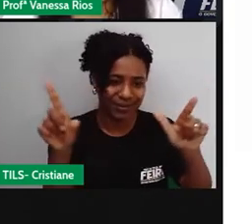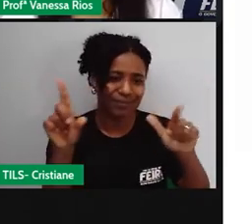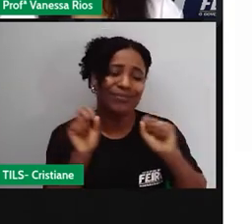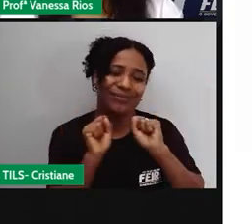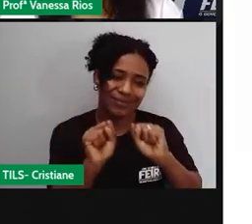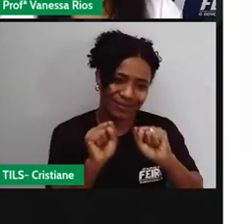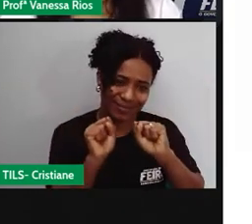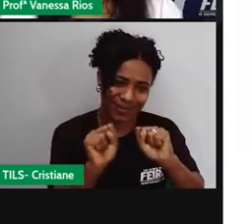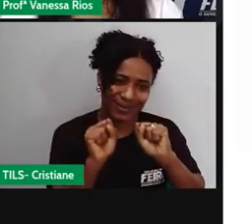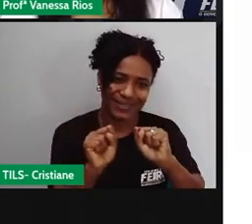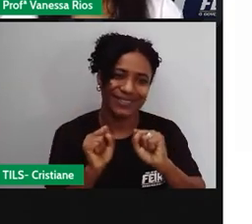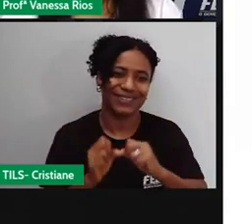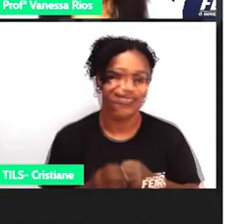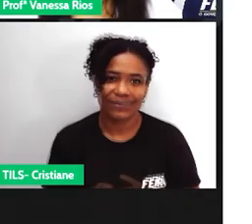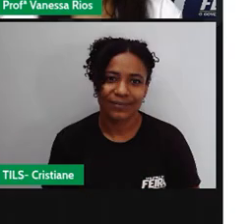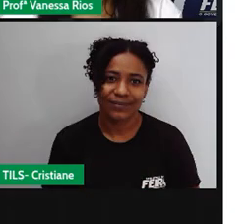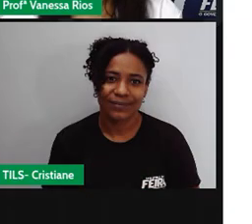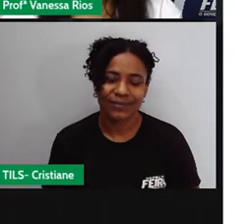da turma da escola.